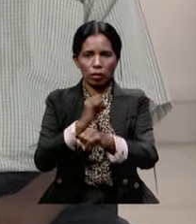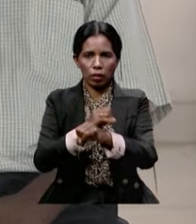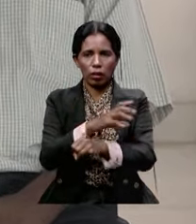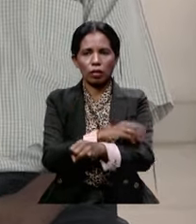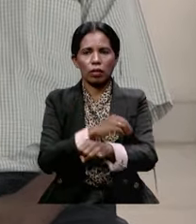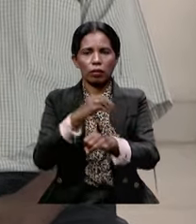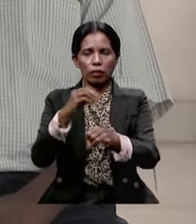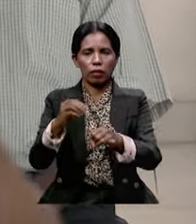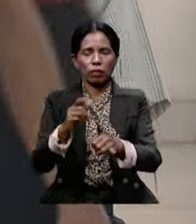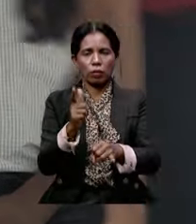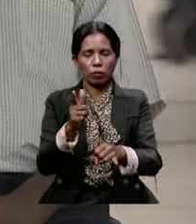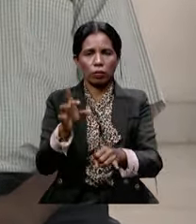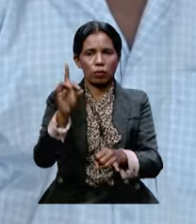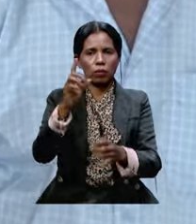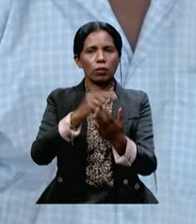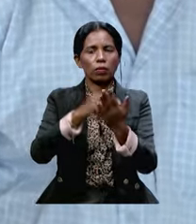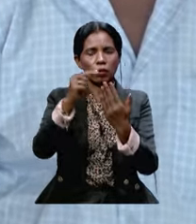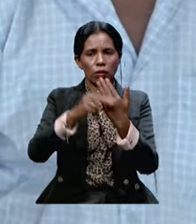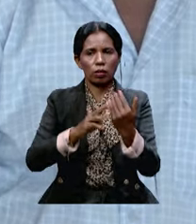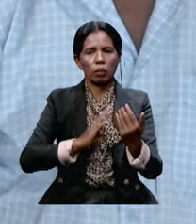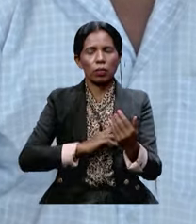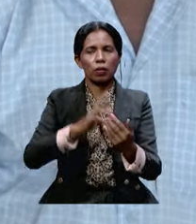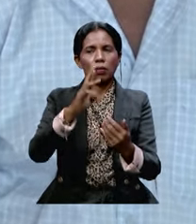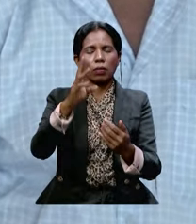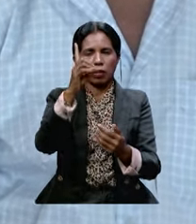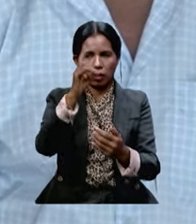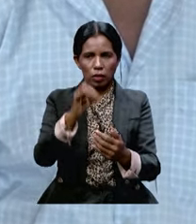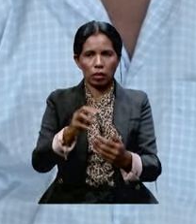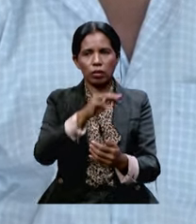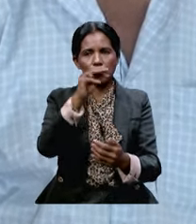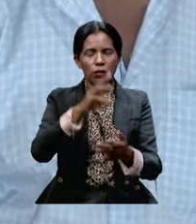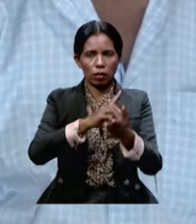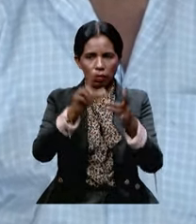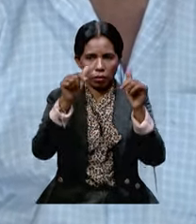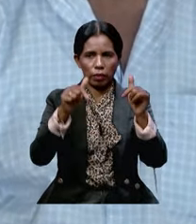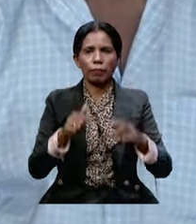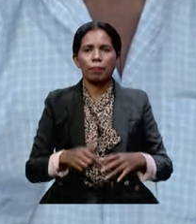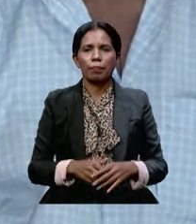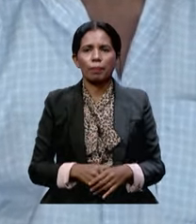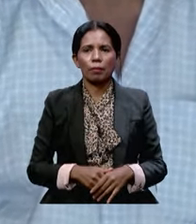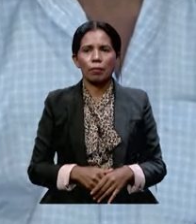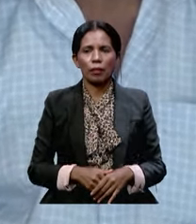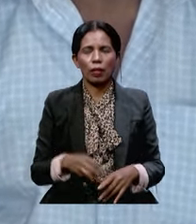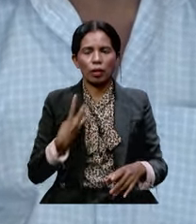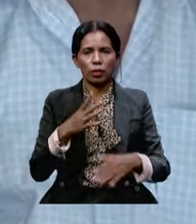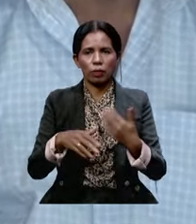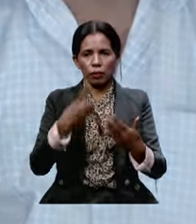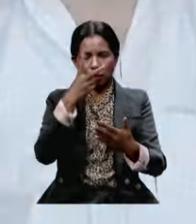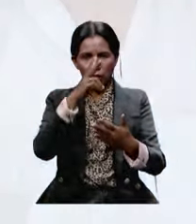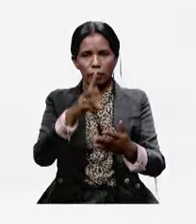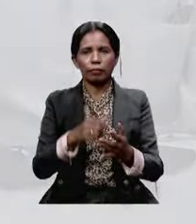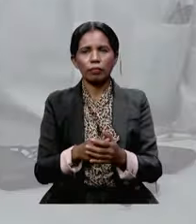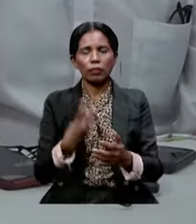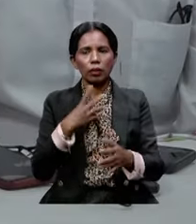Tecnologia, 28 de novembro, becorra dele, segunda semana. Né? Tu assiste, nós que lá, né? Então